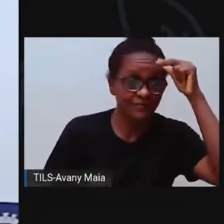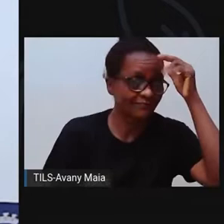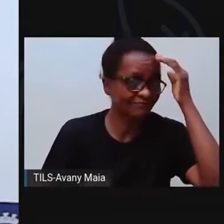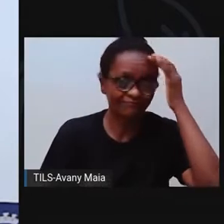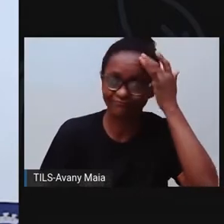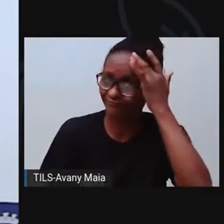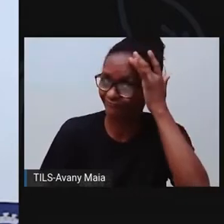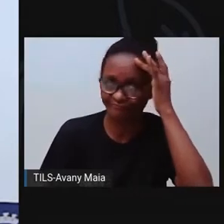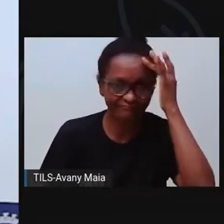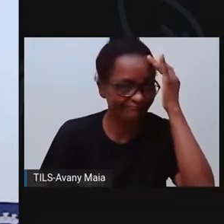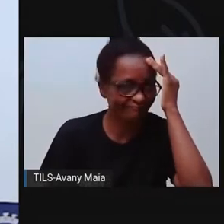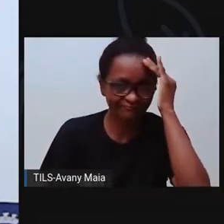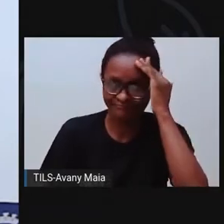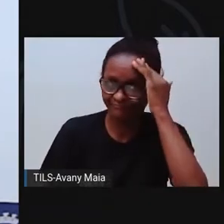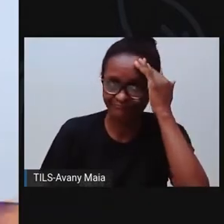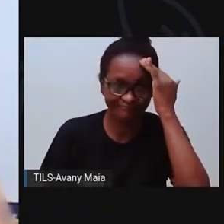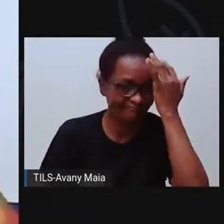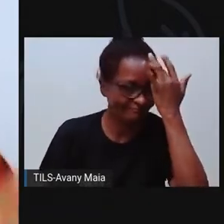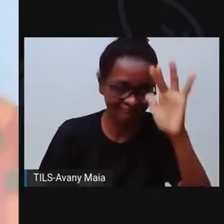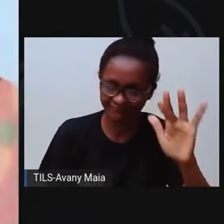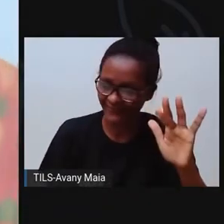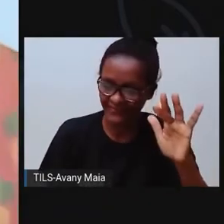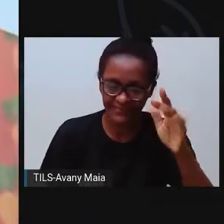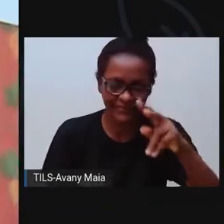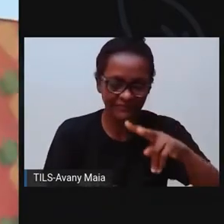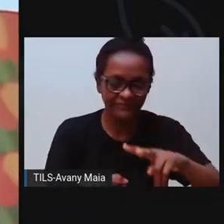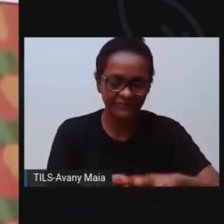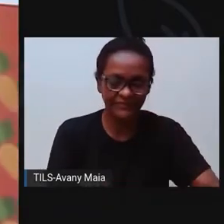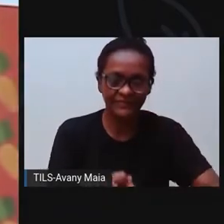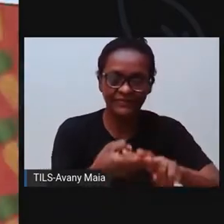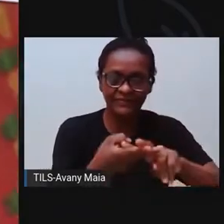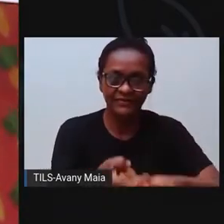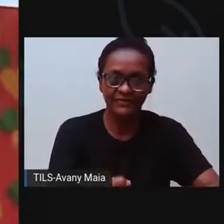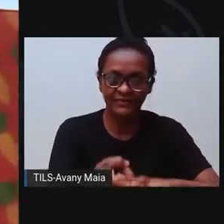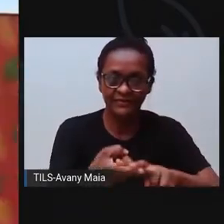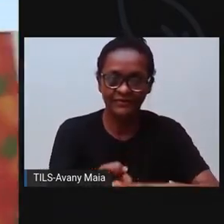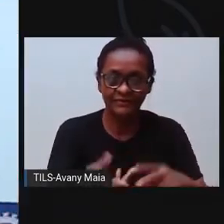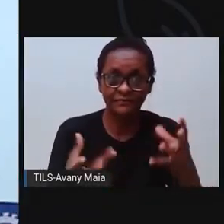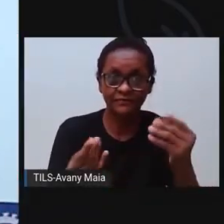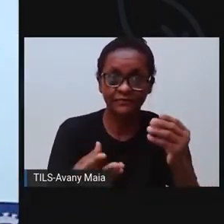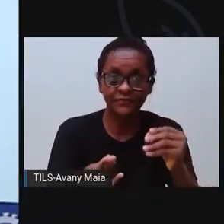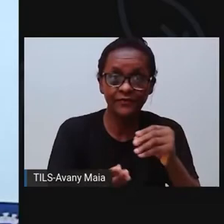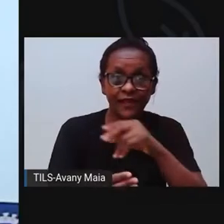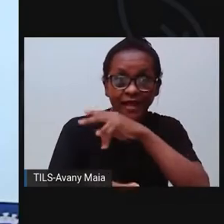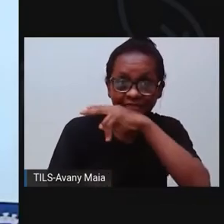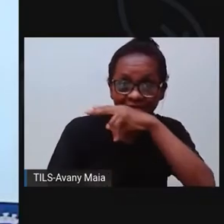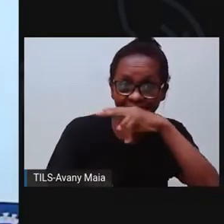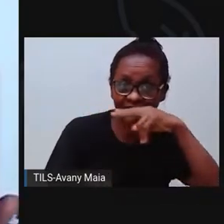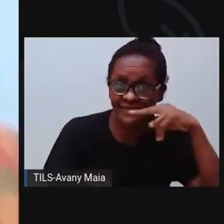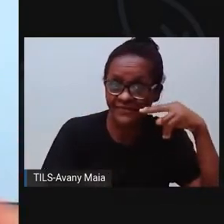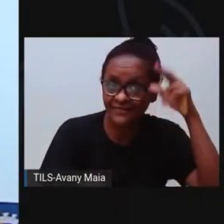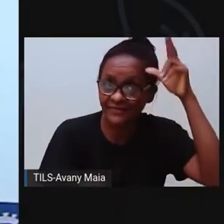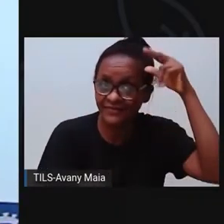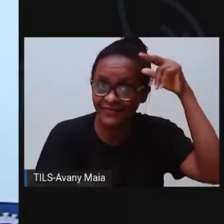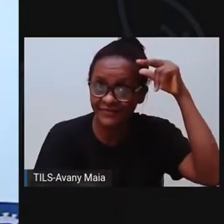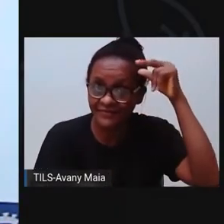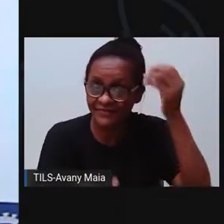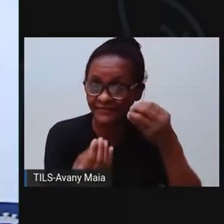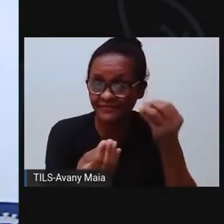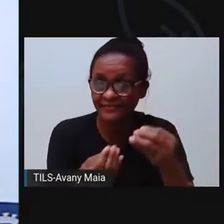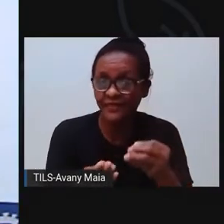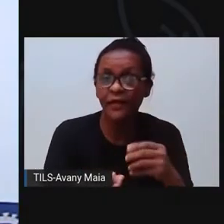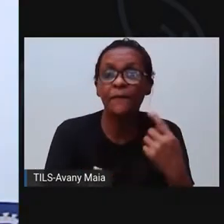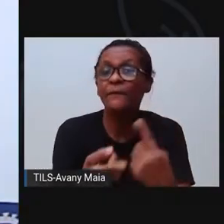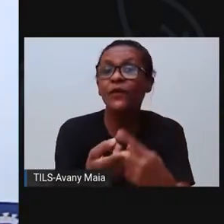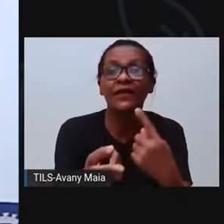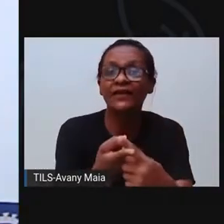sabia esperar. Olha só quanta cenoura na capa do livro. Por que